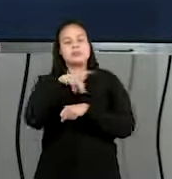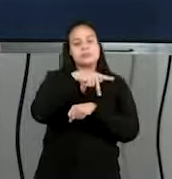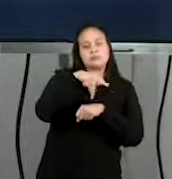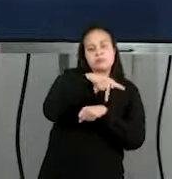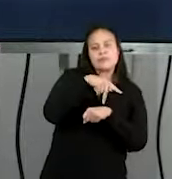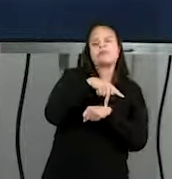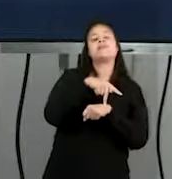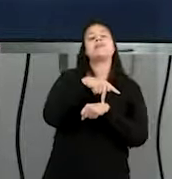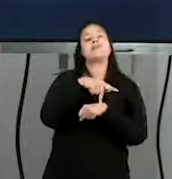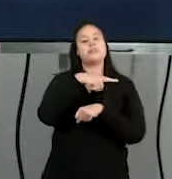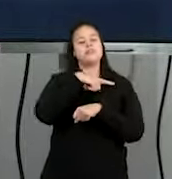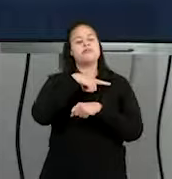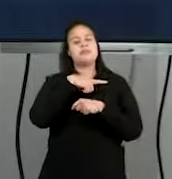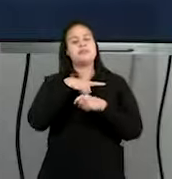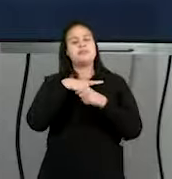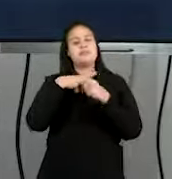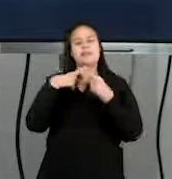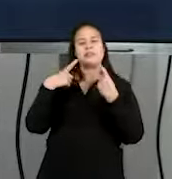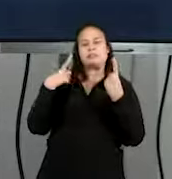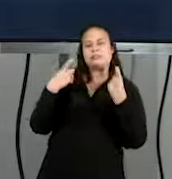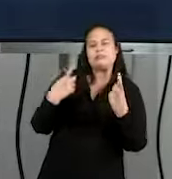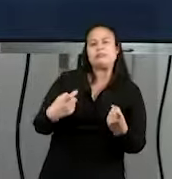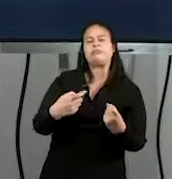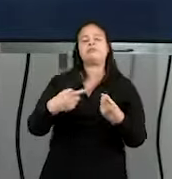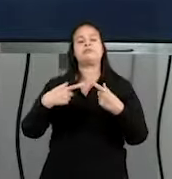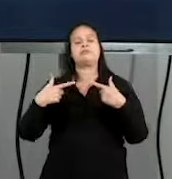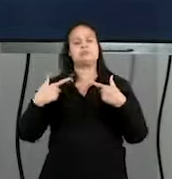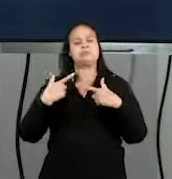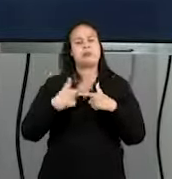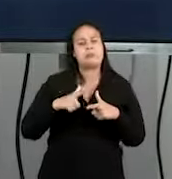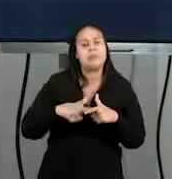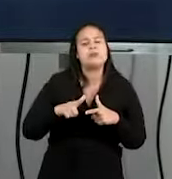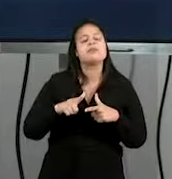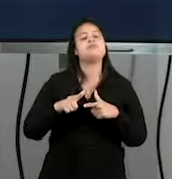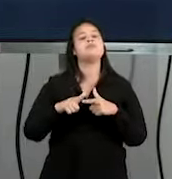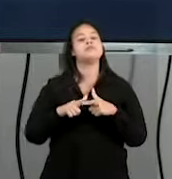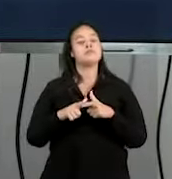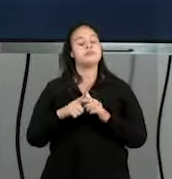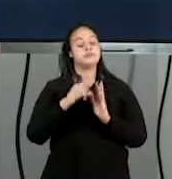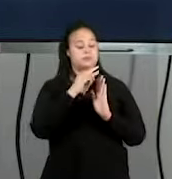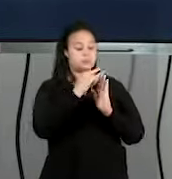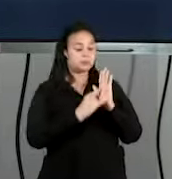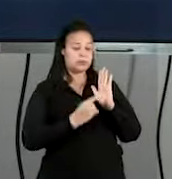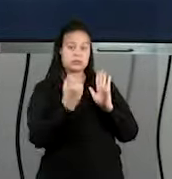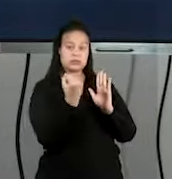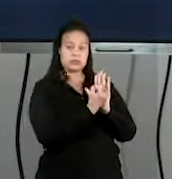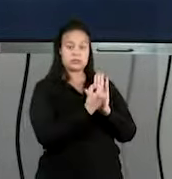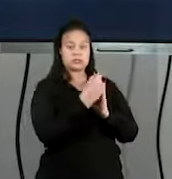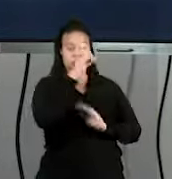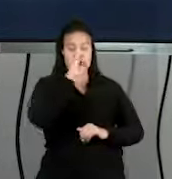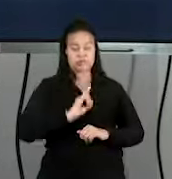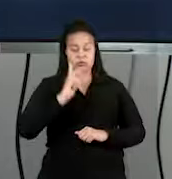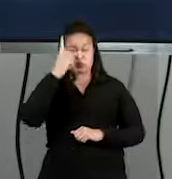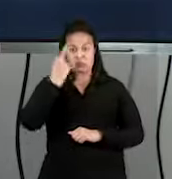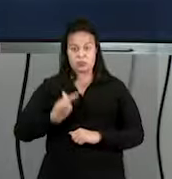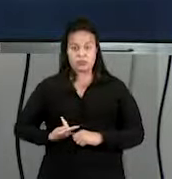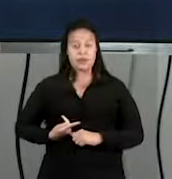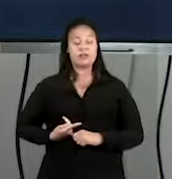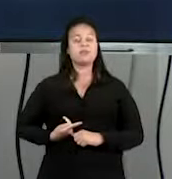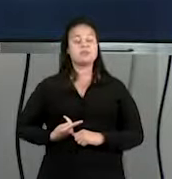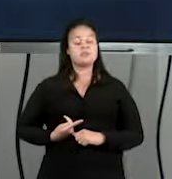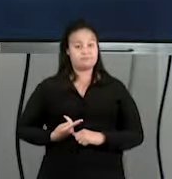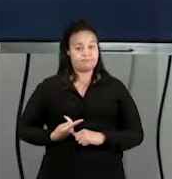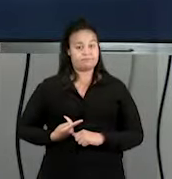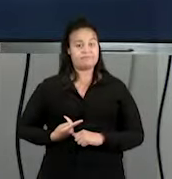houvessem mais conflitos, mais problemas. Então, a Declaração dos Direitos Humanos, ela é uma